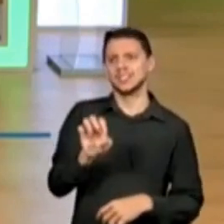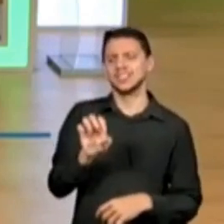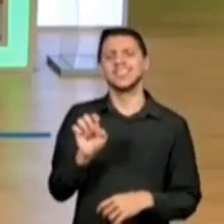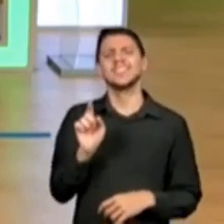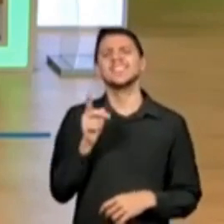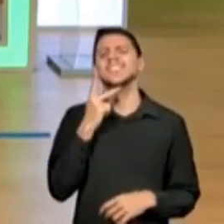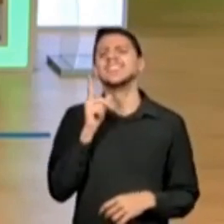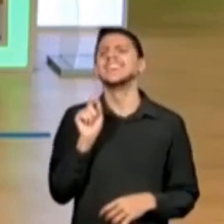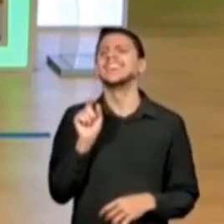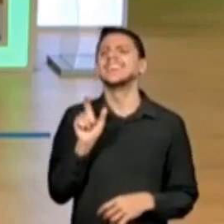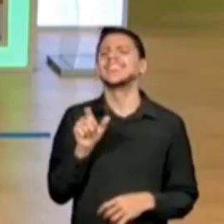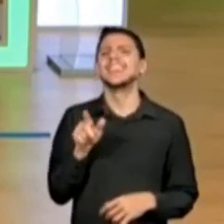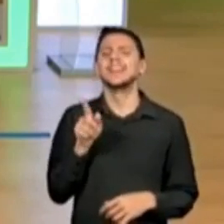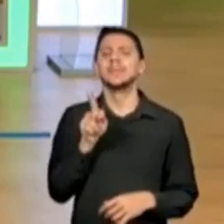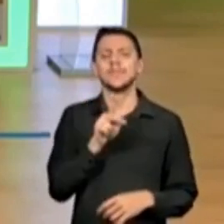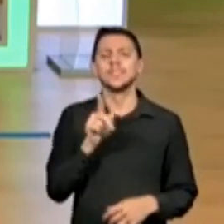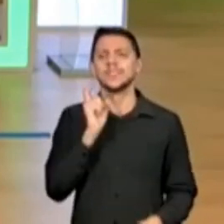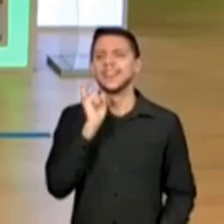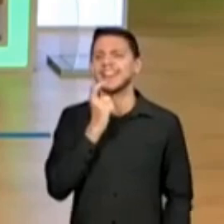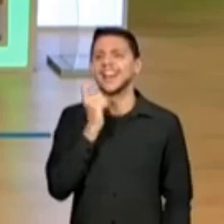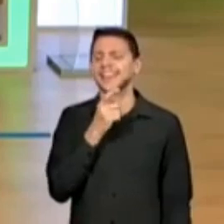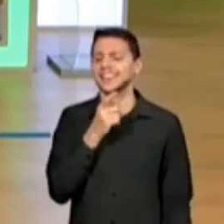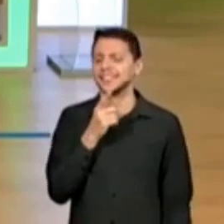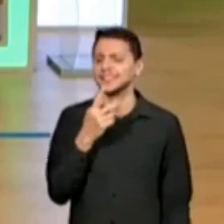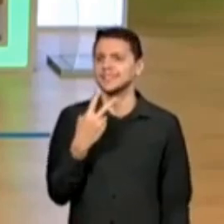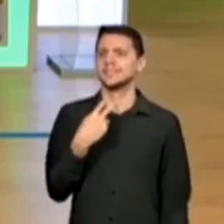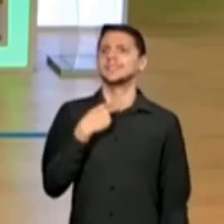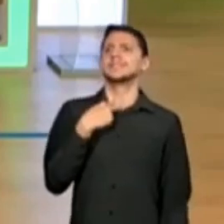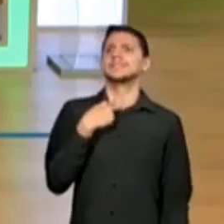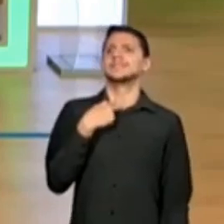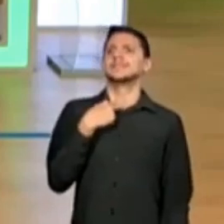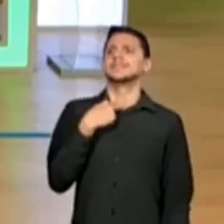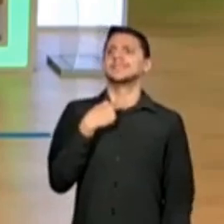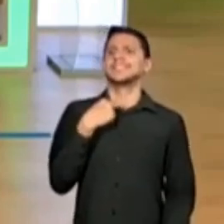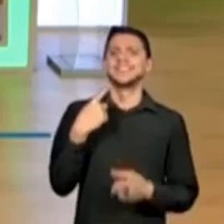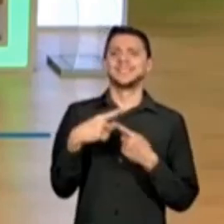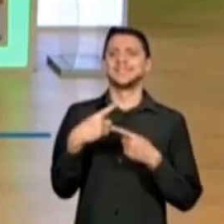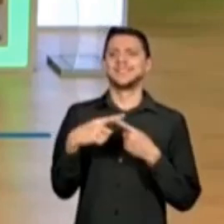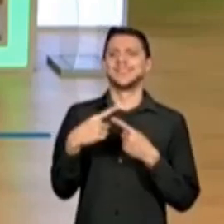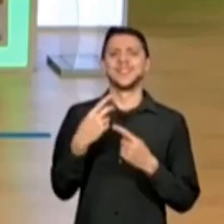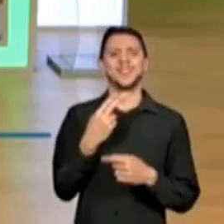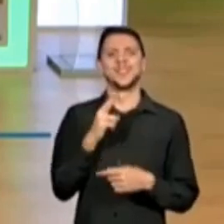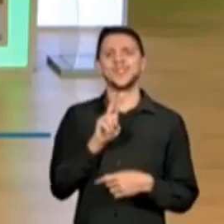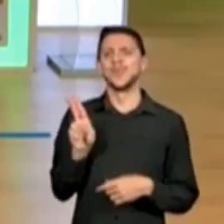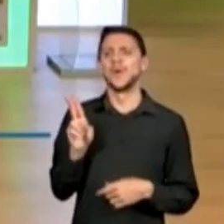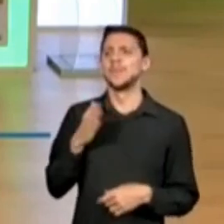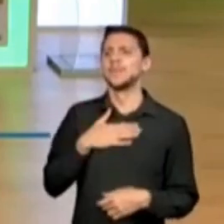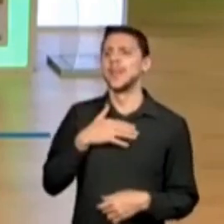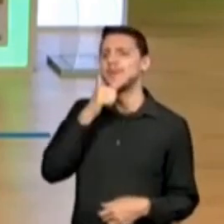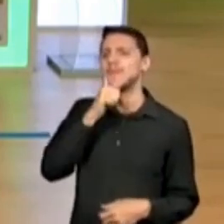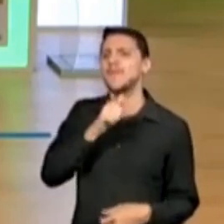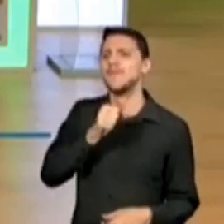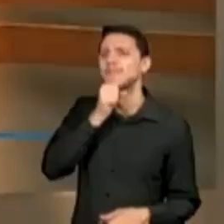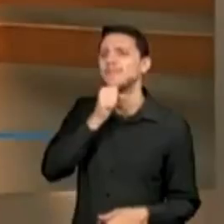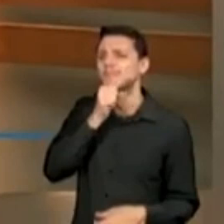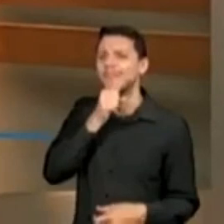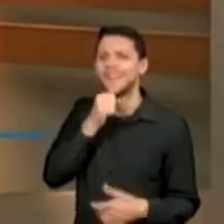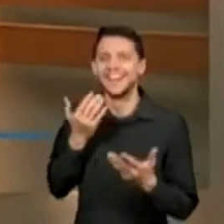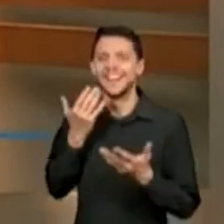Aí ela parou, ela travou. Porque ela falou que Bernadette é o nome da avó dela. E aí ela... Bernadette é a